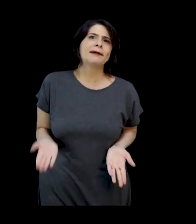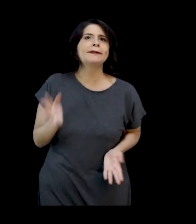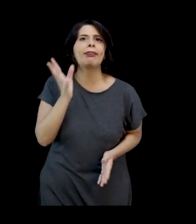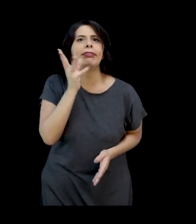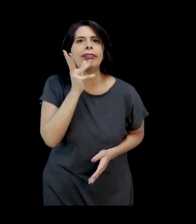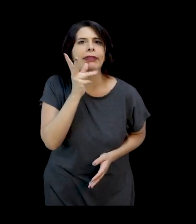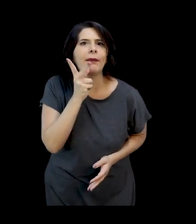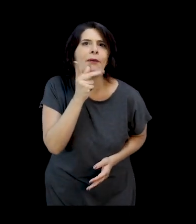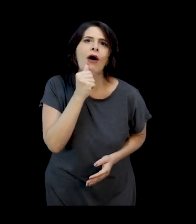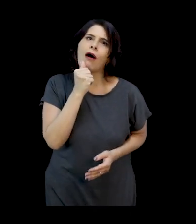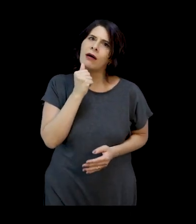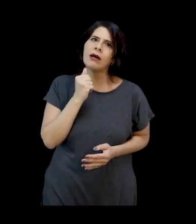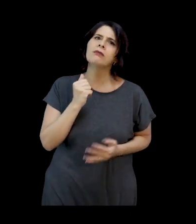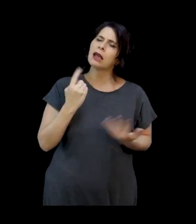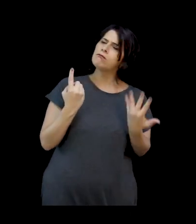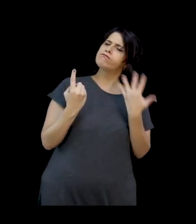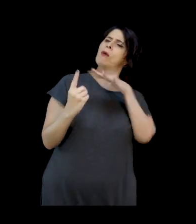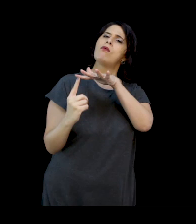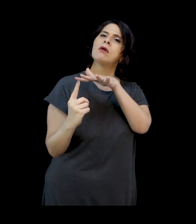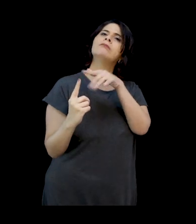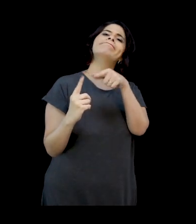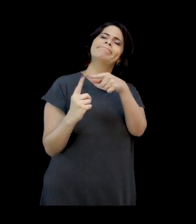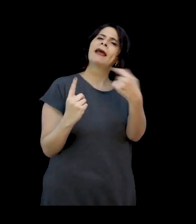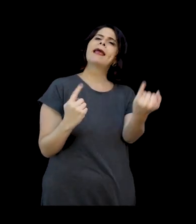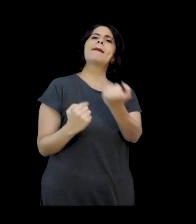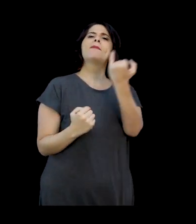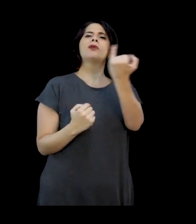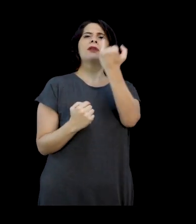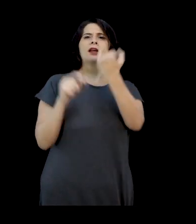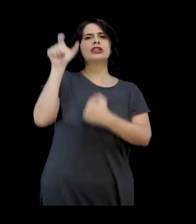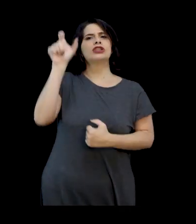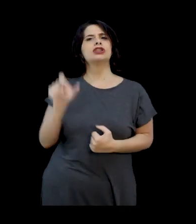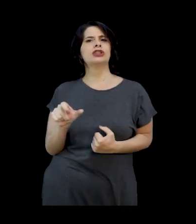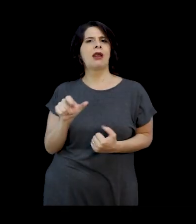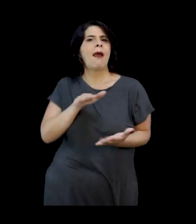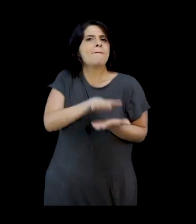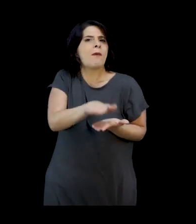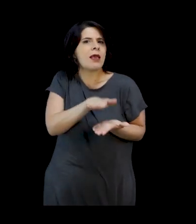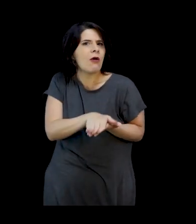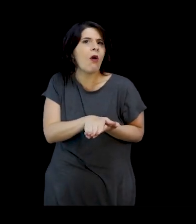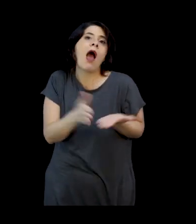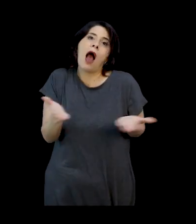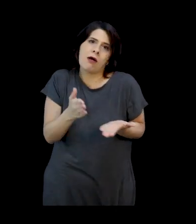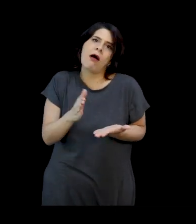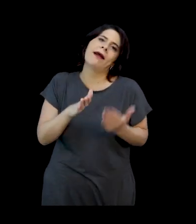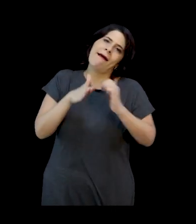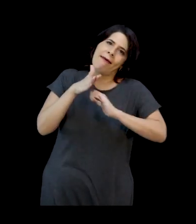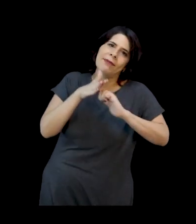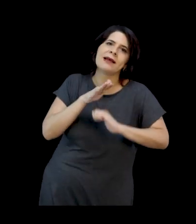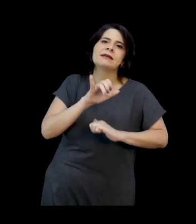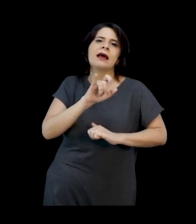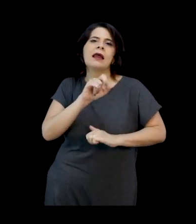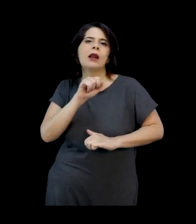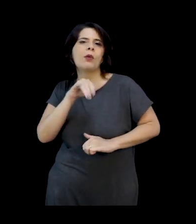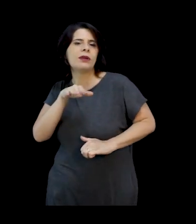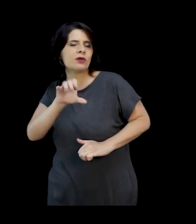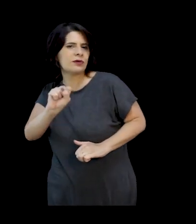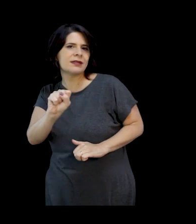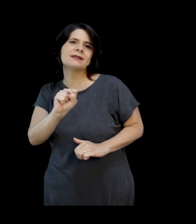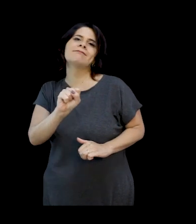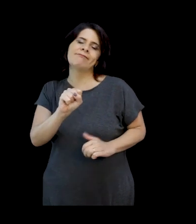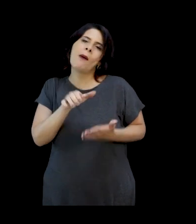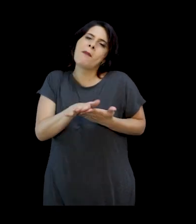destaque merecido, como é dado agora por essa edição da Iluminuras, com o seu